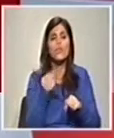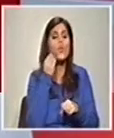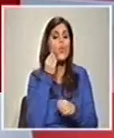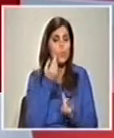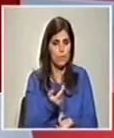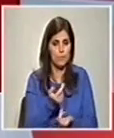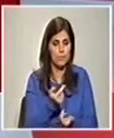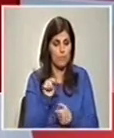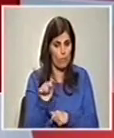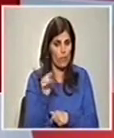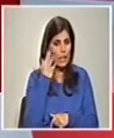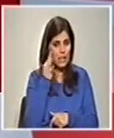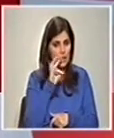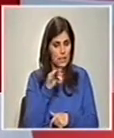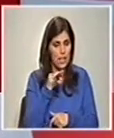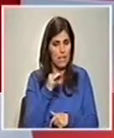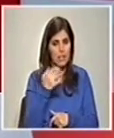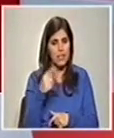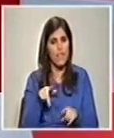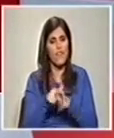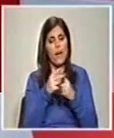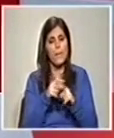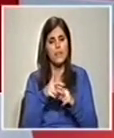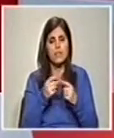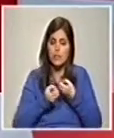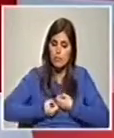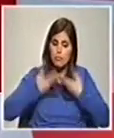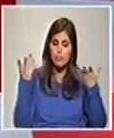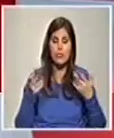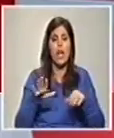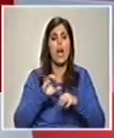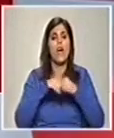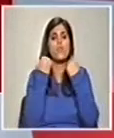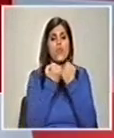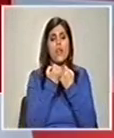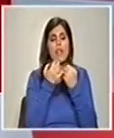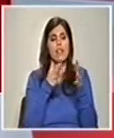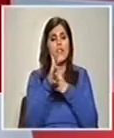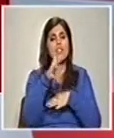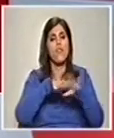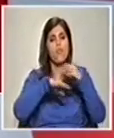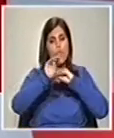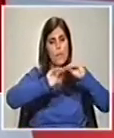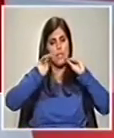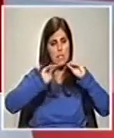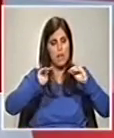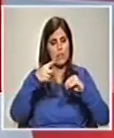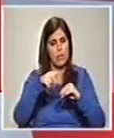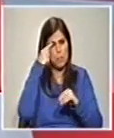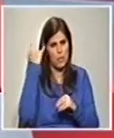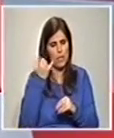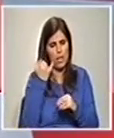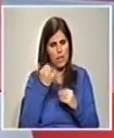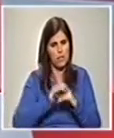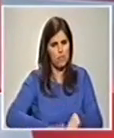tentado trazer esses instrumentos e transmiti-los à sociedade, sobre formações. Um deles é um conceito que está em grande